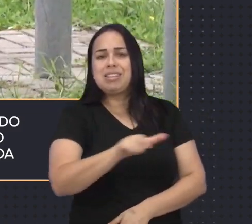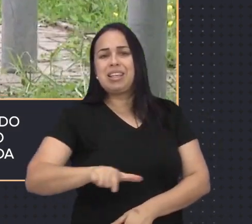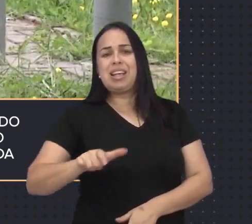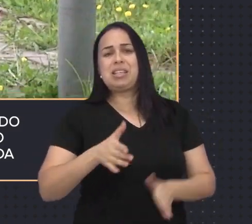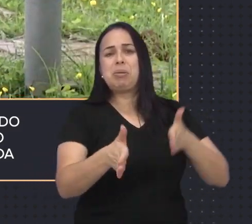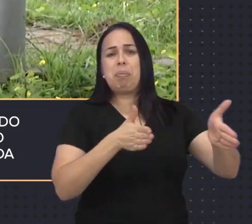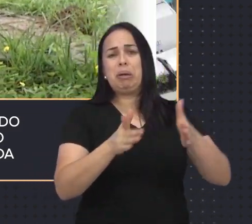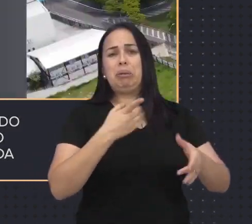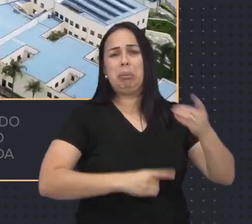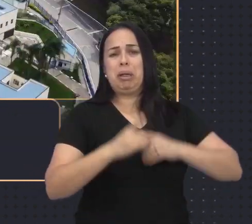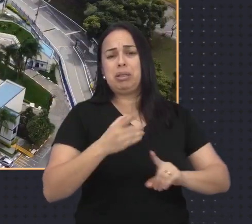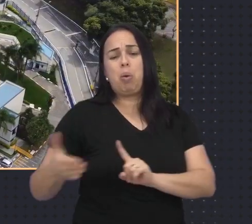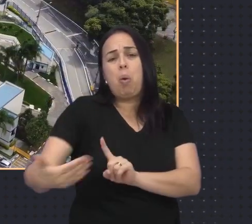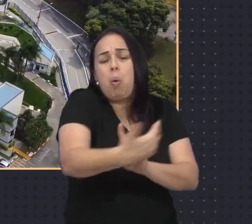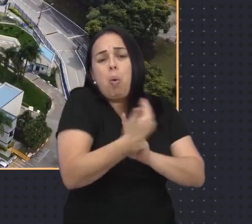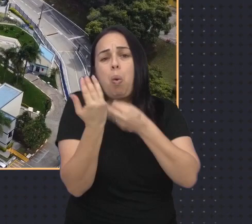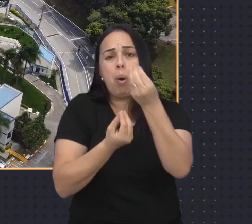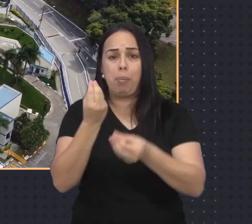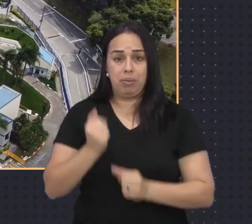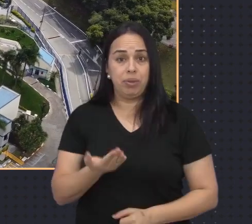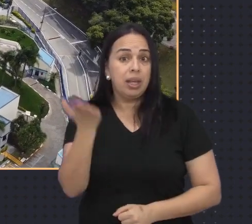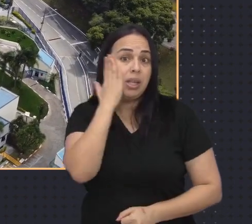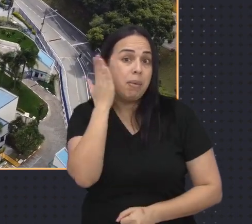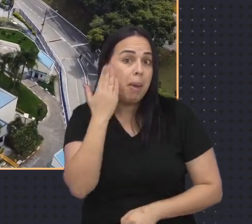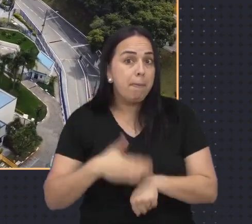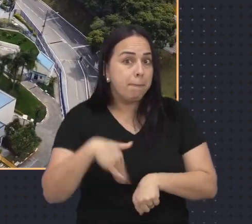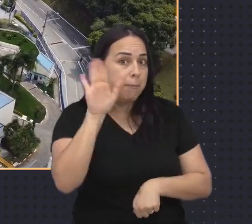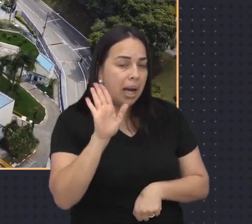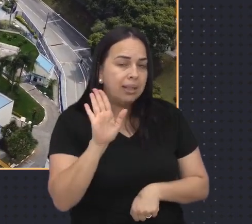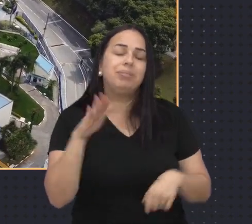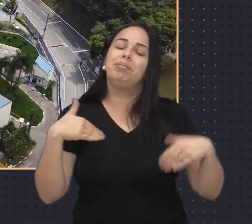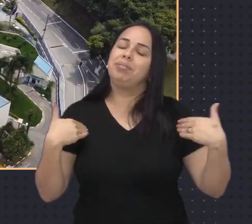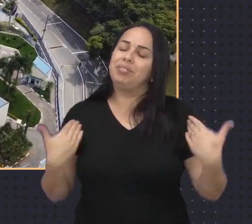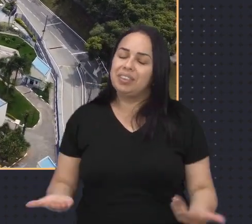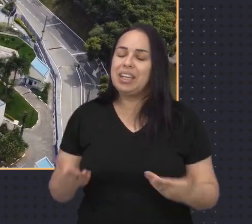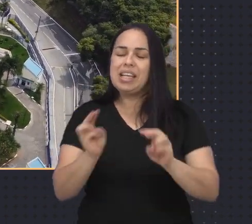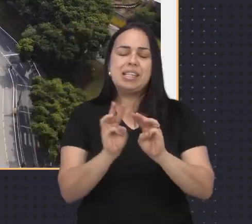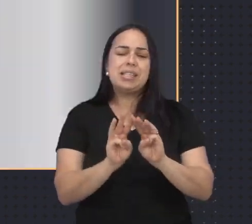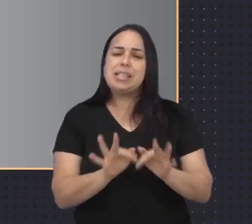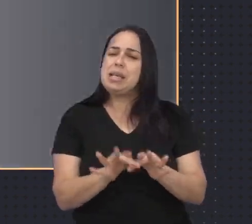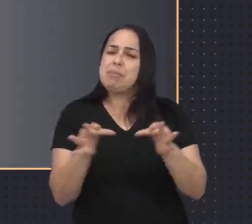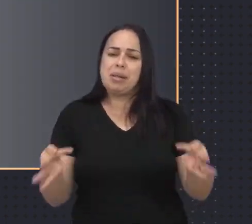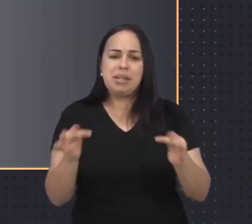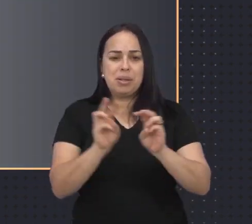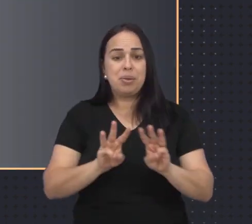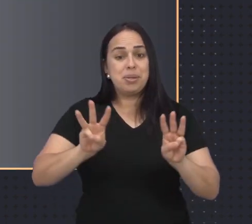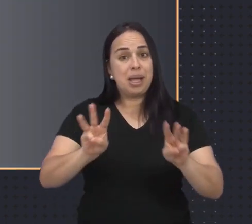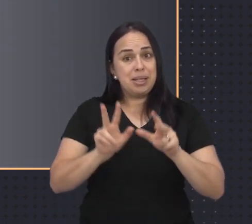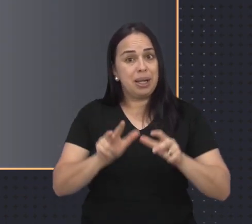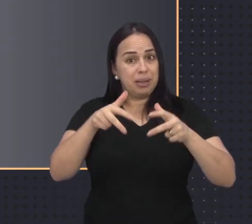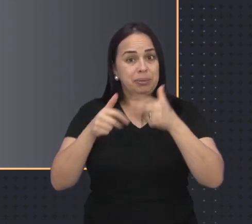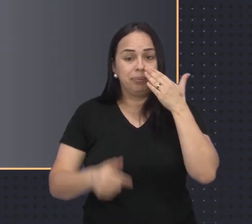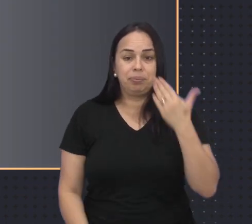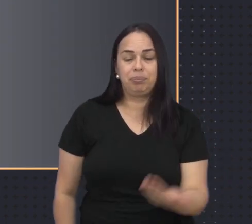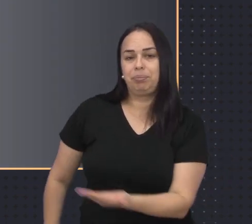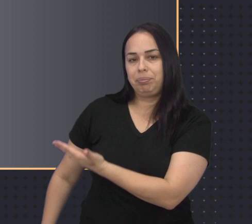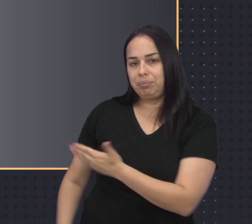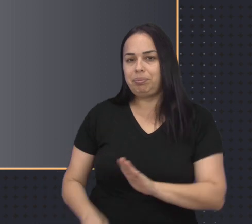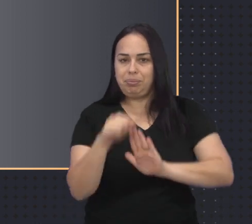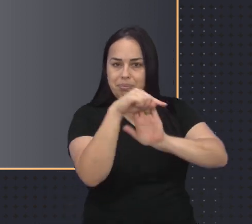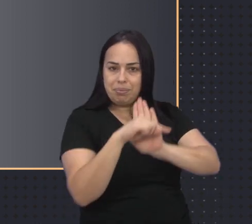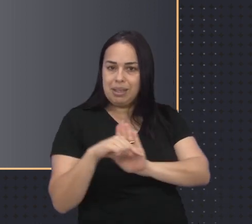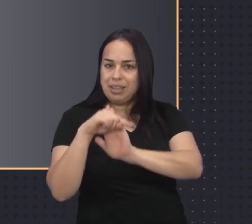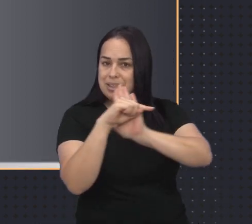período de depressão. Quer saber mais sobre as leis da nossa cidade? É simples. No site da Câmara você pode pesquisar todas